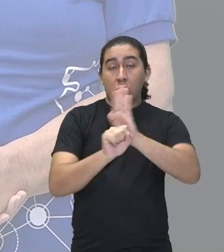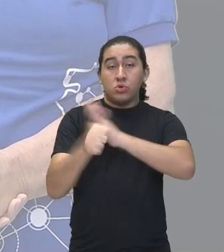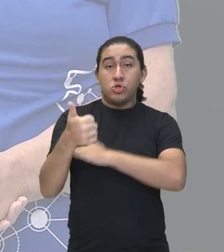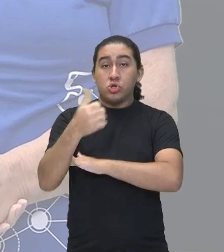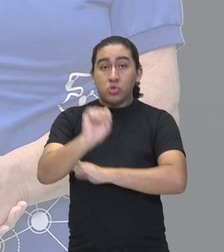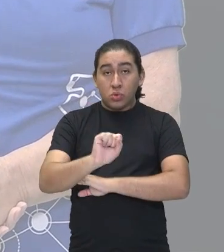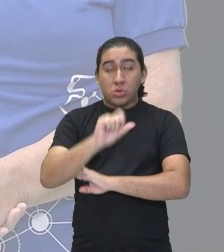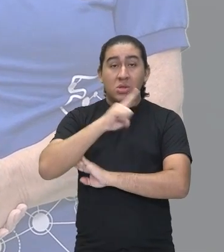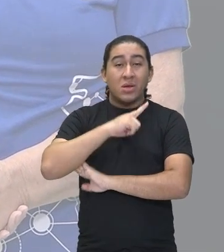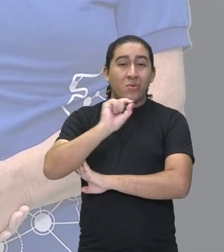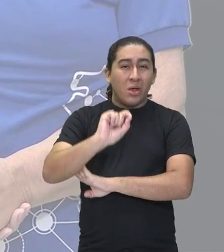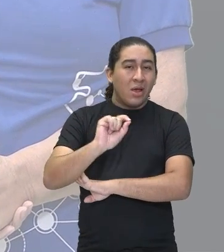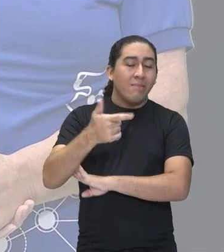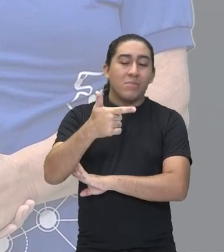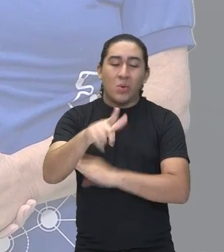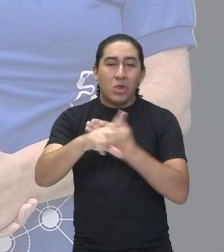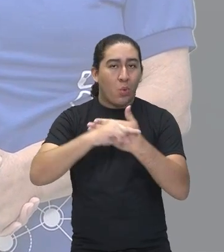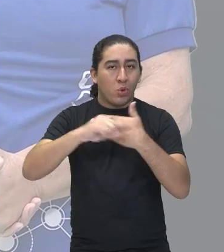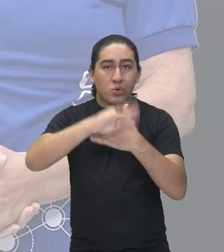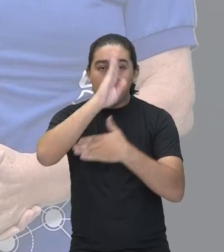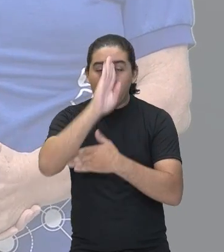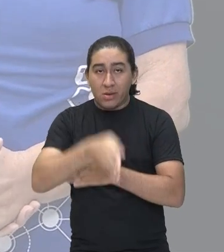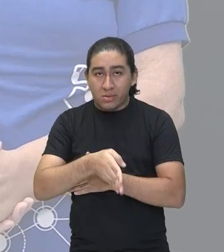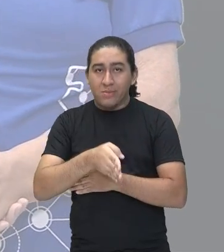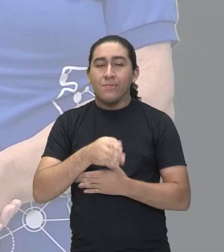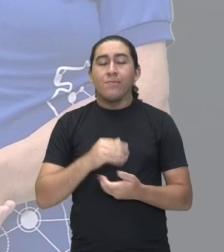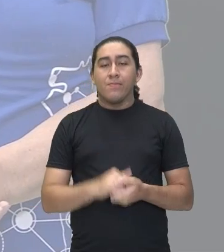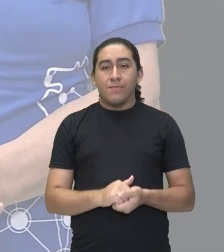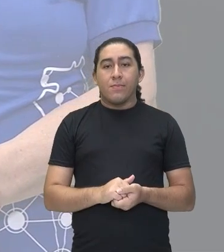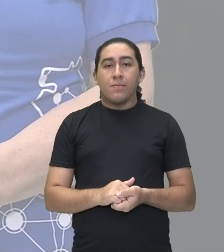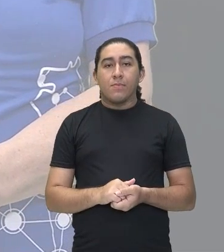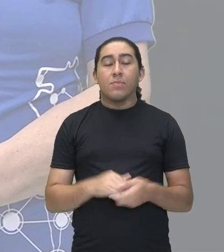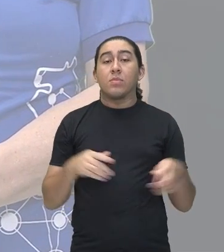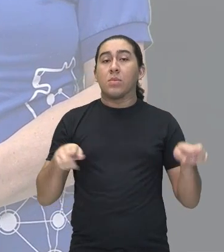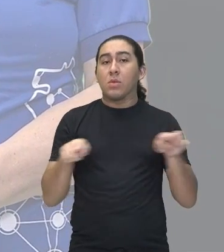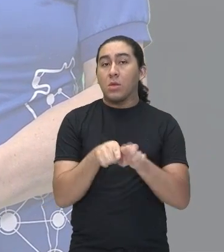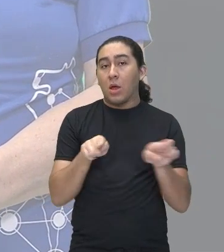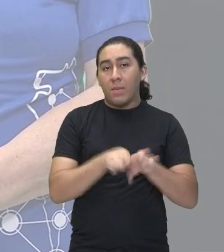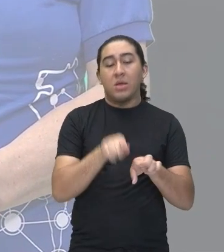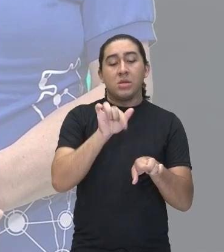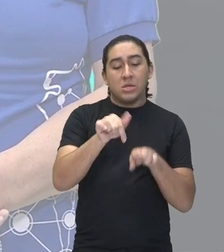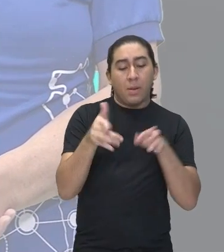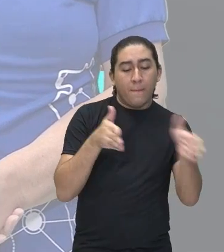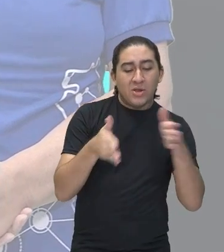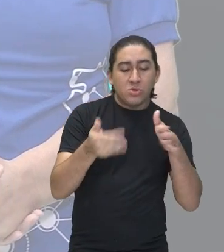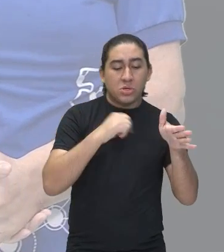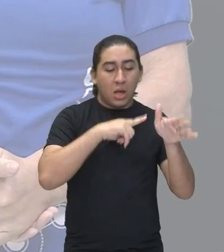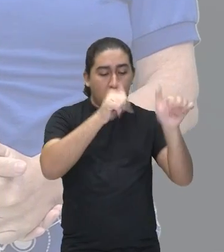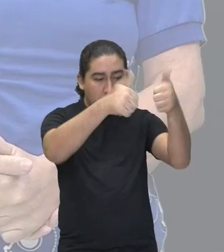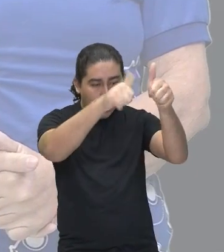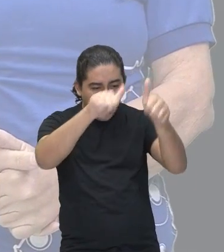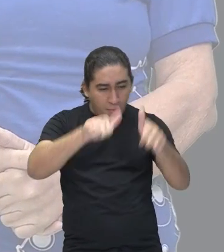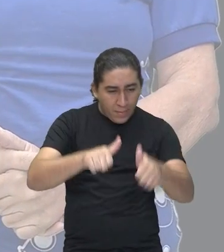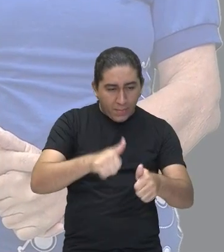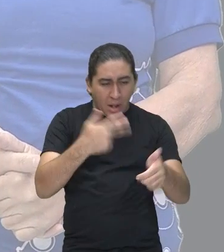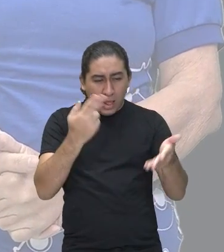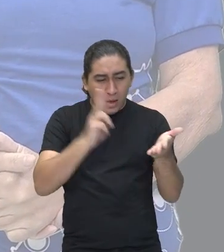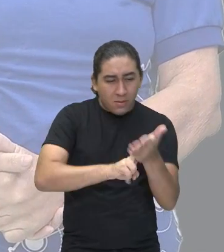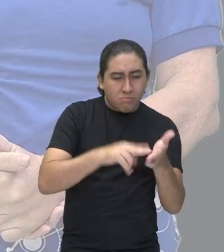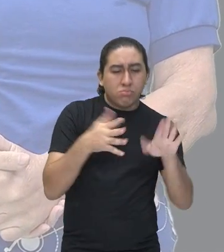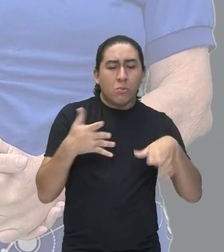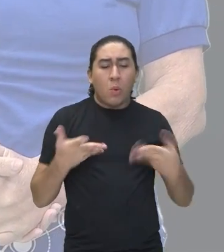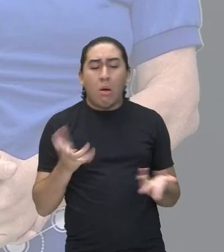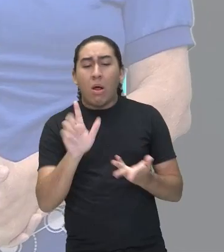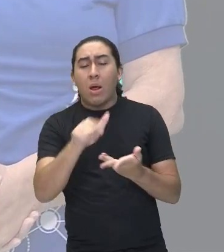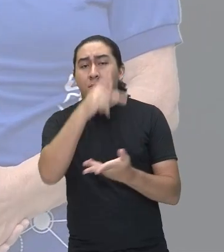pelo anonimato de seu autor. Durante muito tempo foram analisadas as cartas para saber quem era o